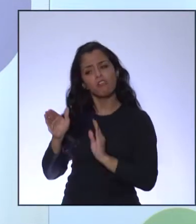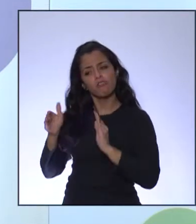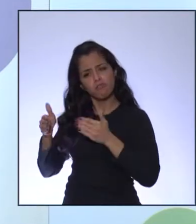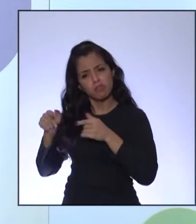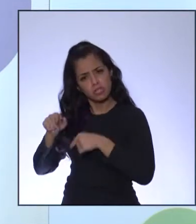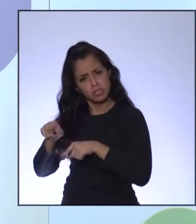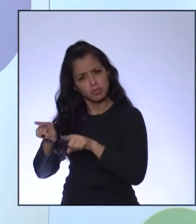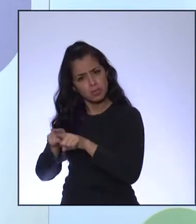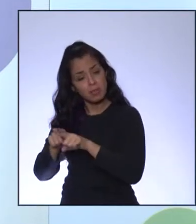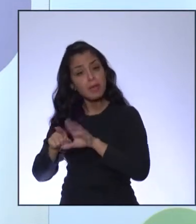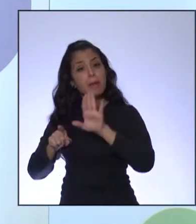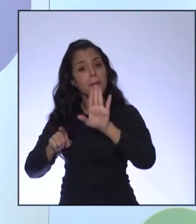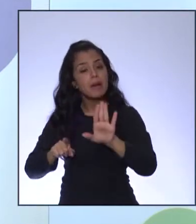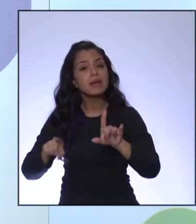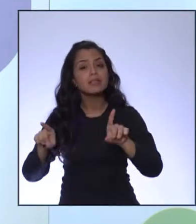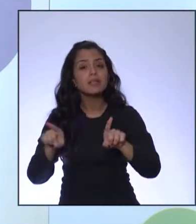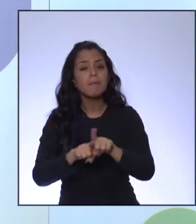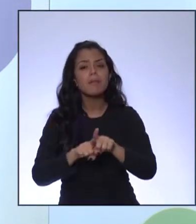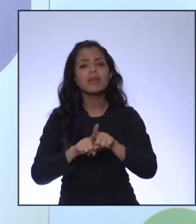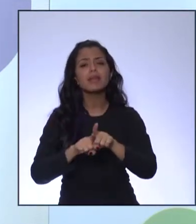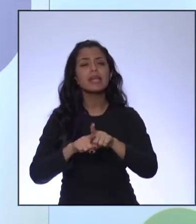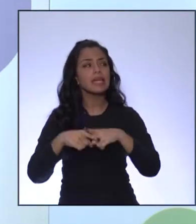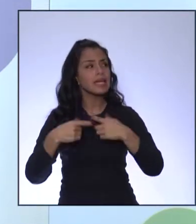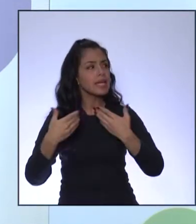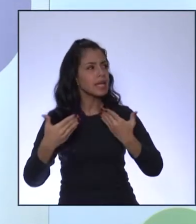uma questão de